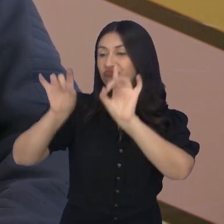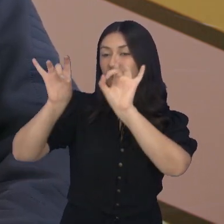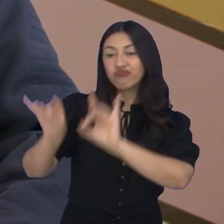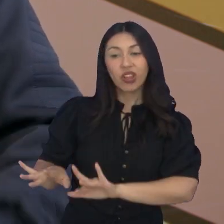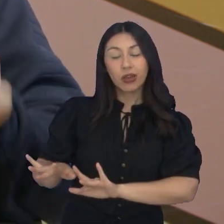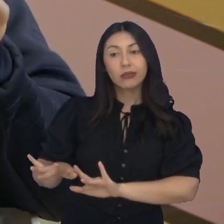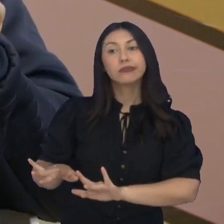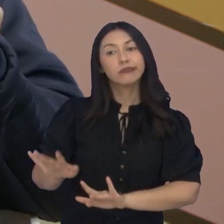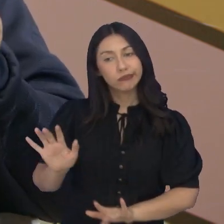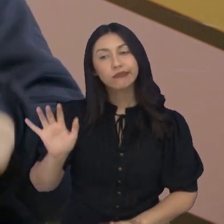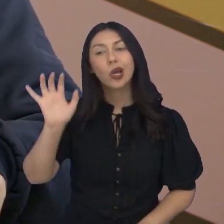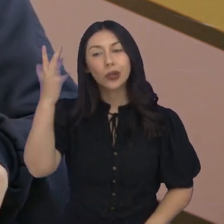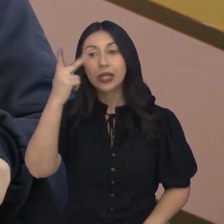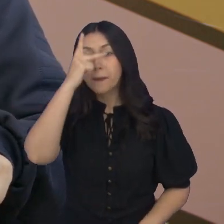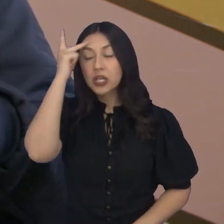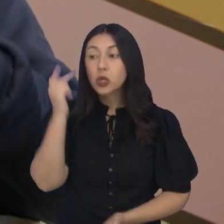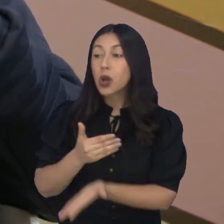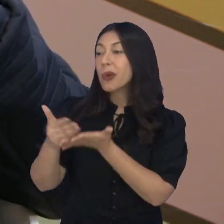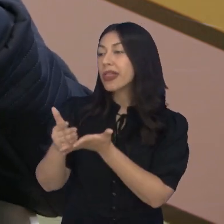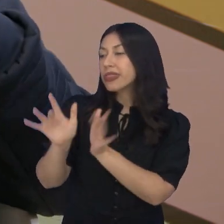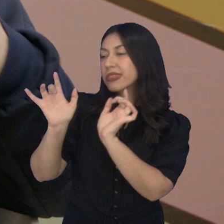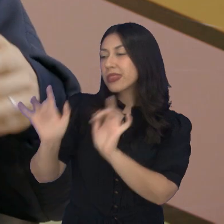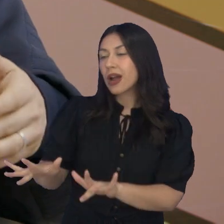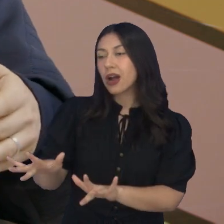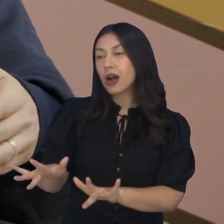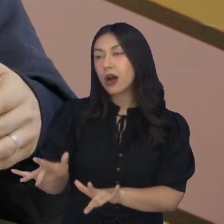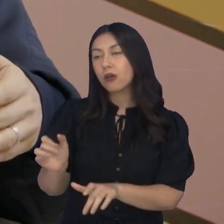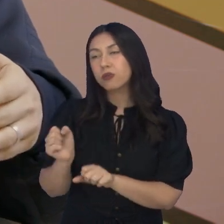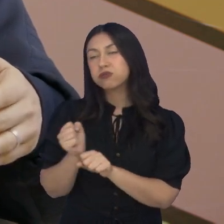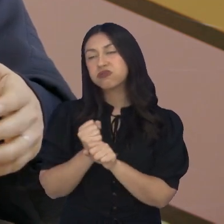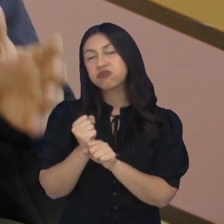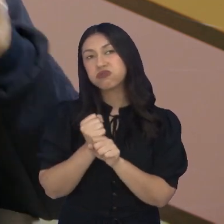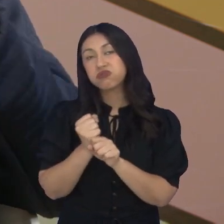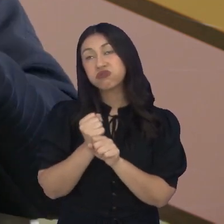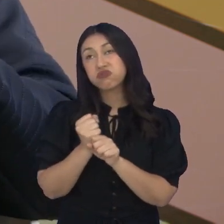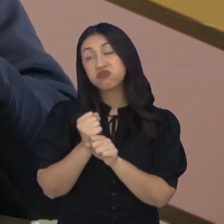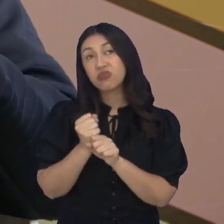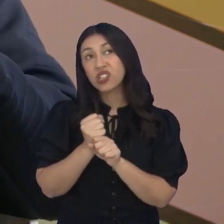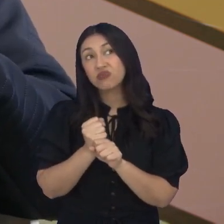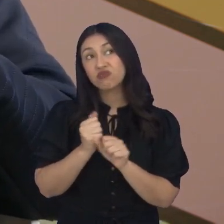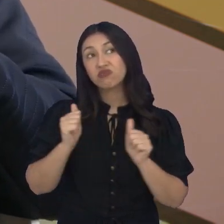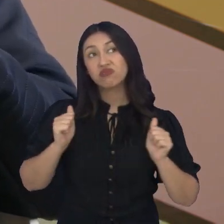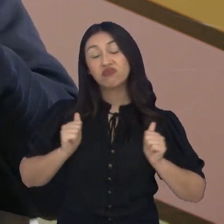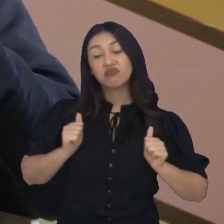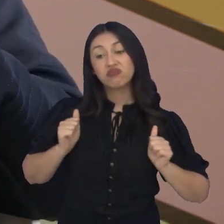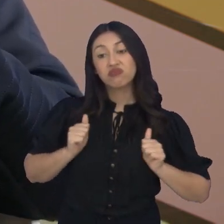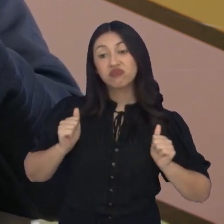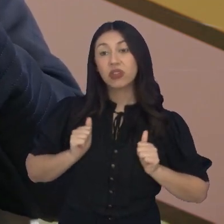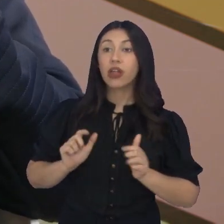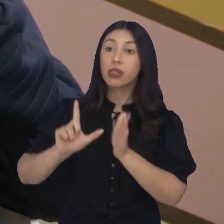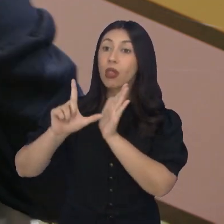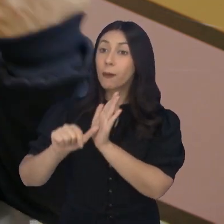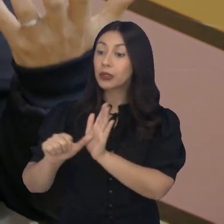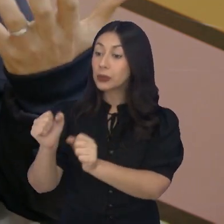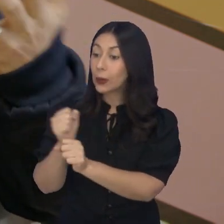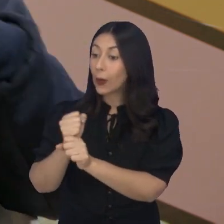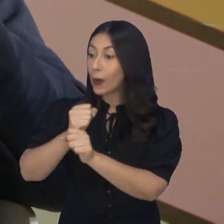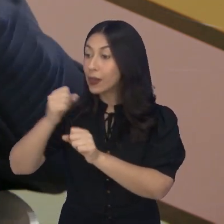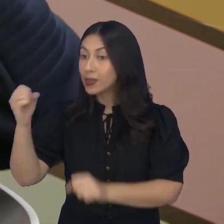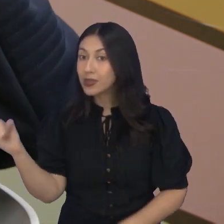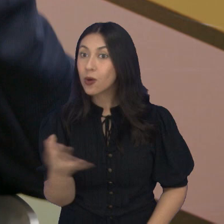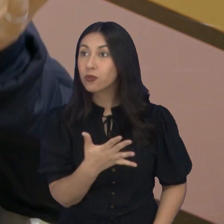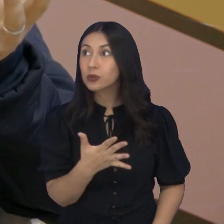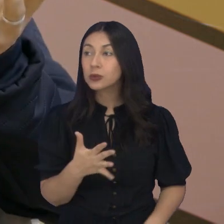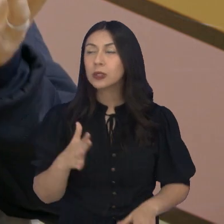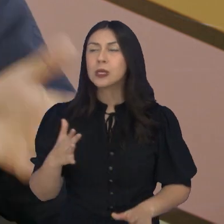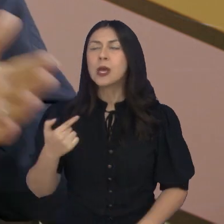gente faz isso, começa, para. Daí fica o ano inteiro sem treinar, daí vem a resolução de ano novo, resolve fazer